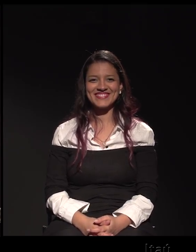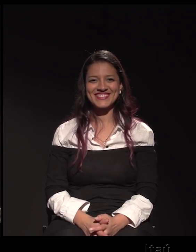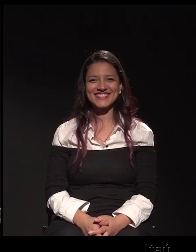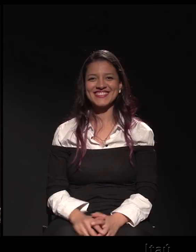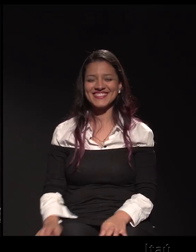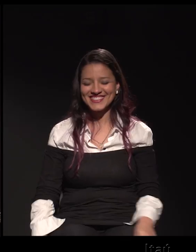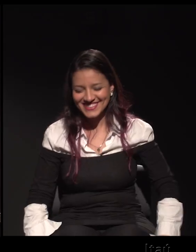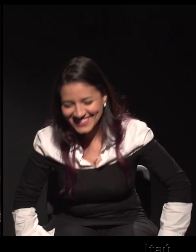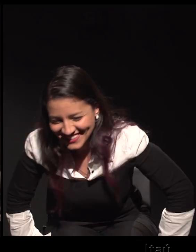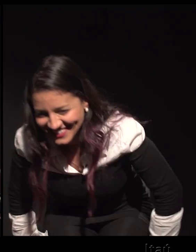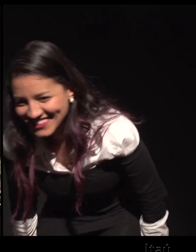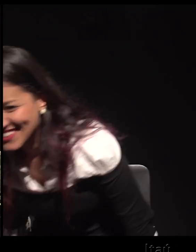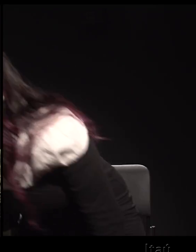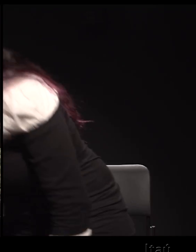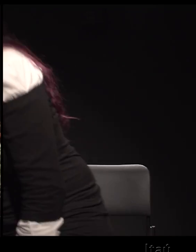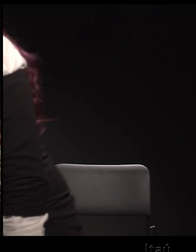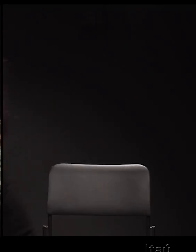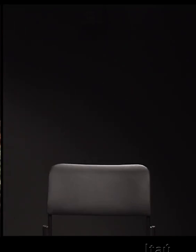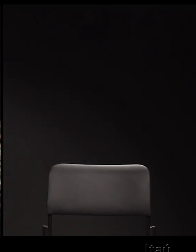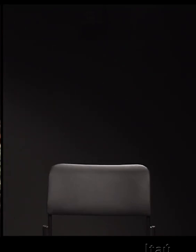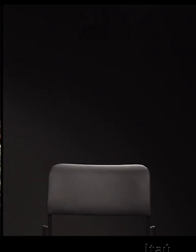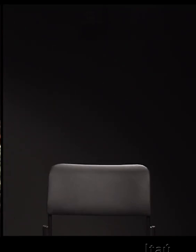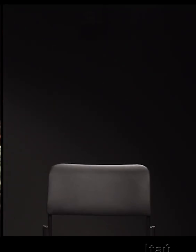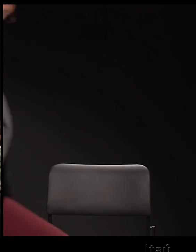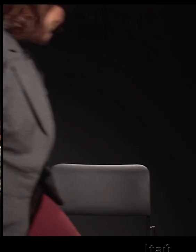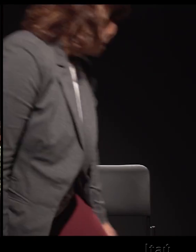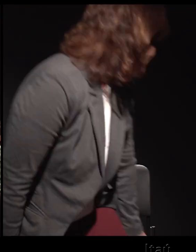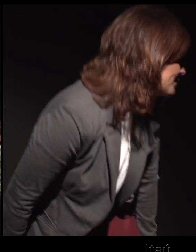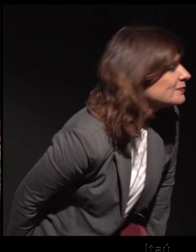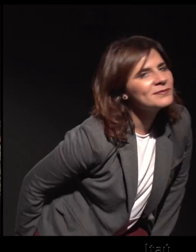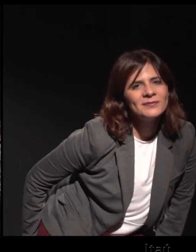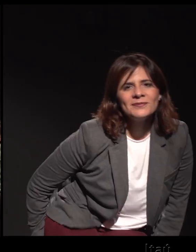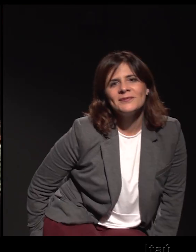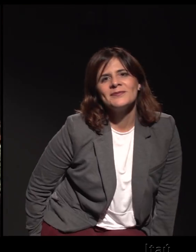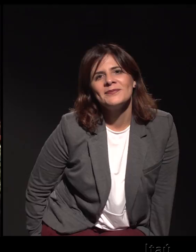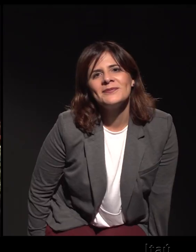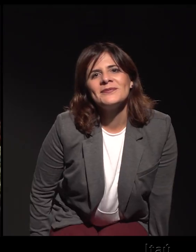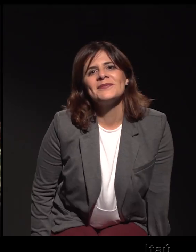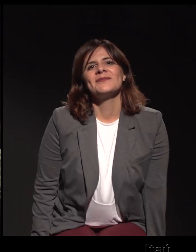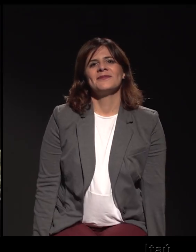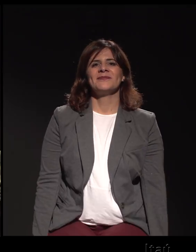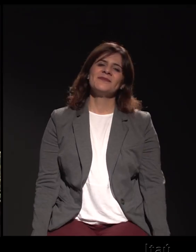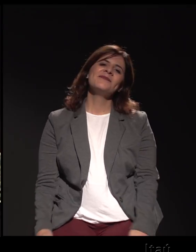Agora a gente vai cantar essa paisagem sonora. Então, eu estou aqui com a minha batuta.